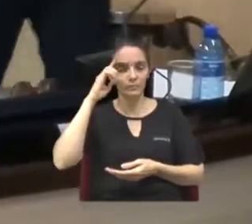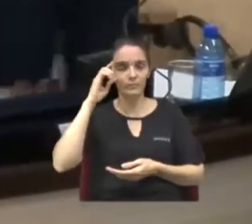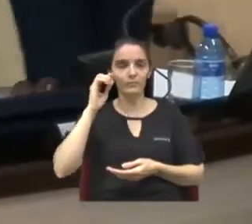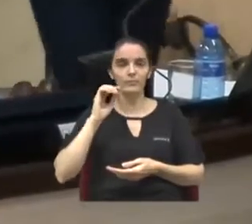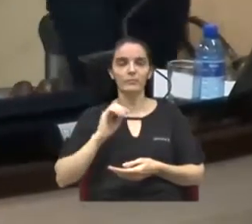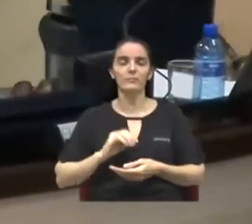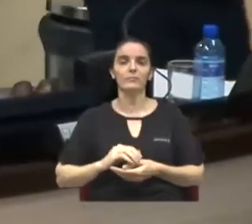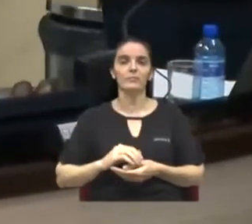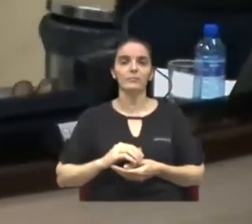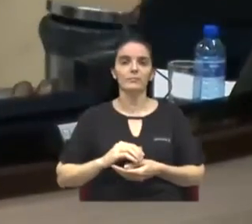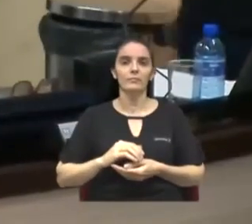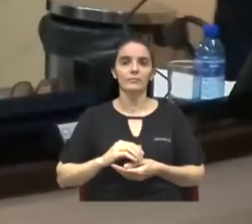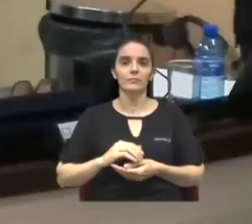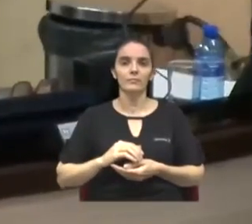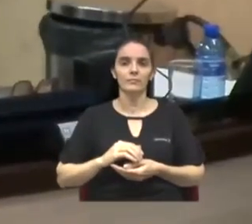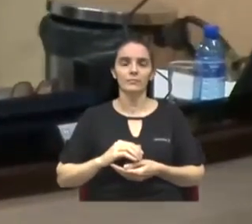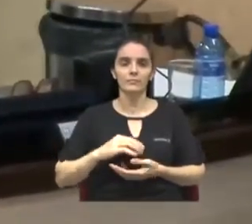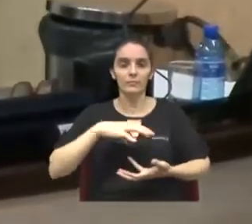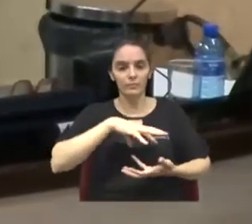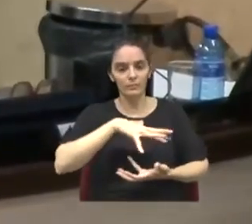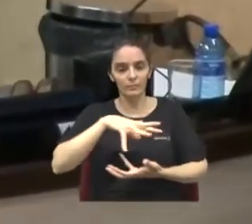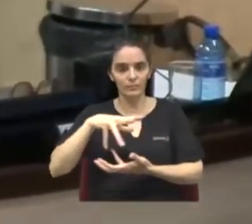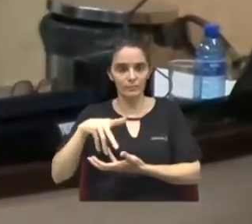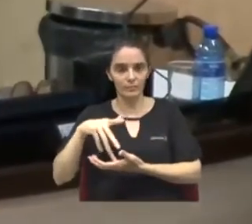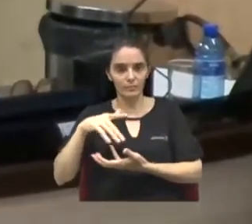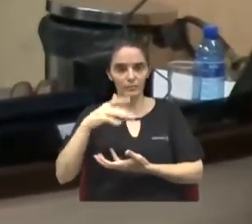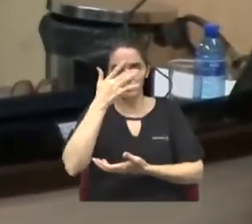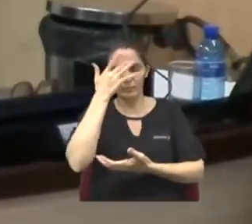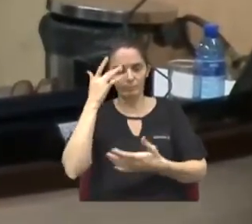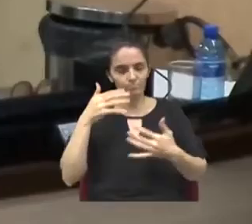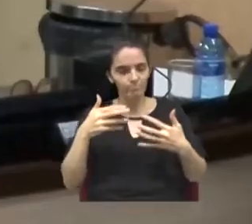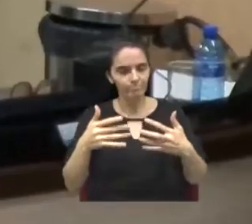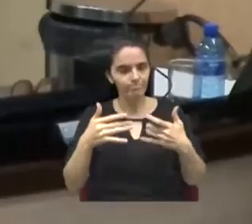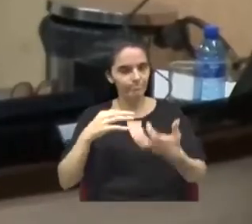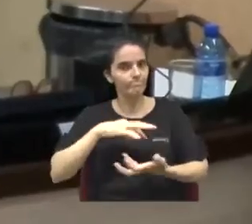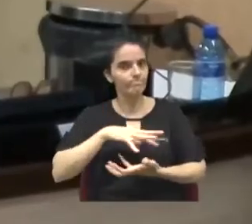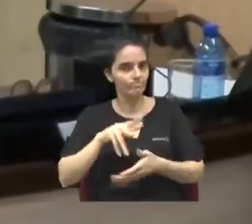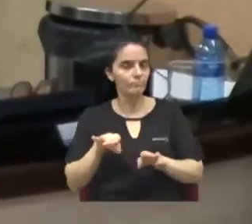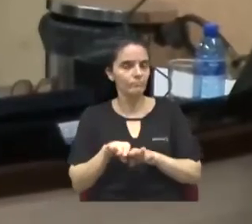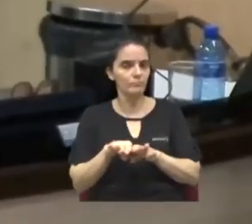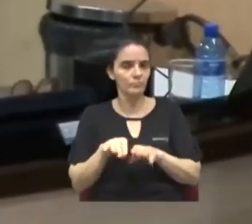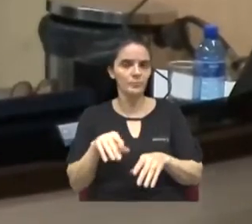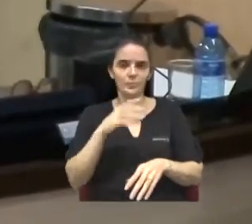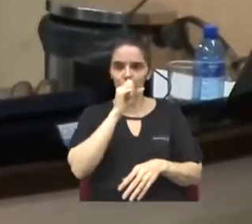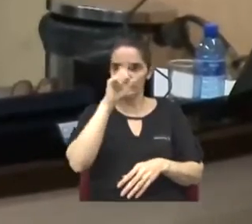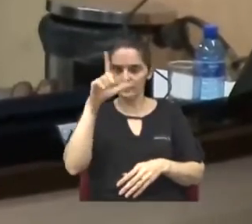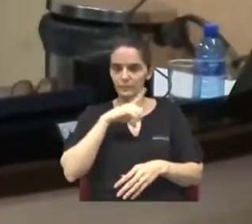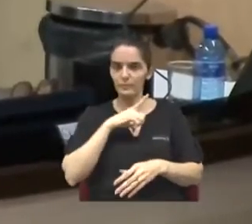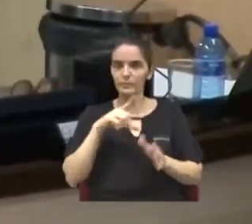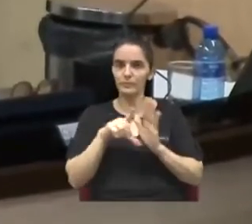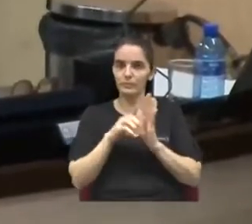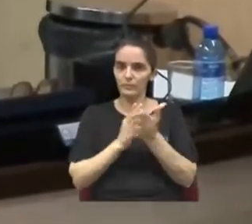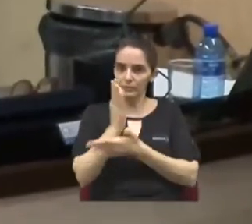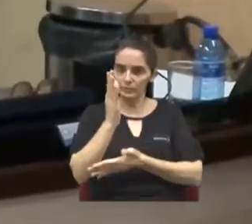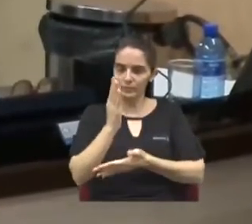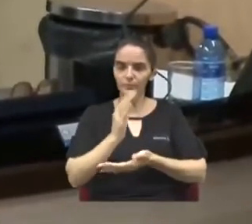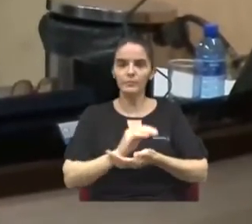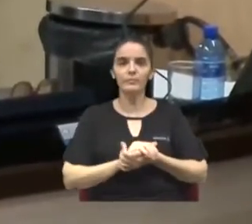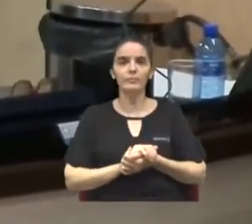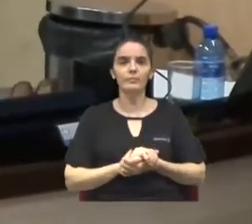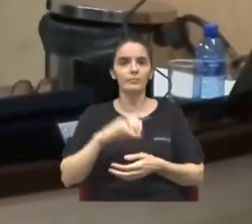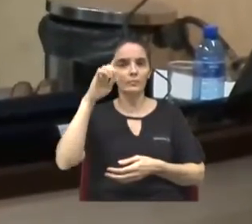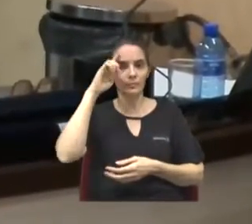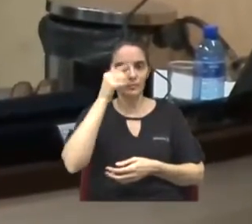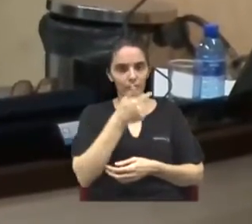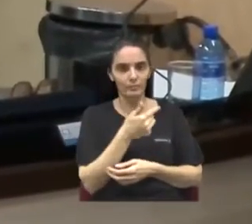Dia Internacional dos Autistas no mundo, que também já tem em Limeira uma lei aprovada, né, que é no